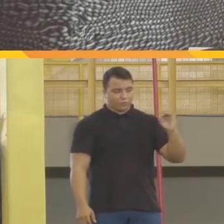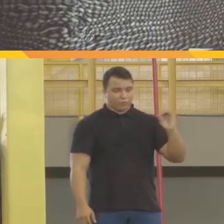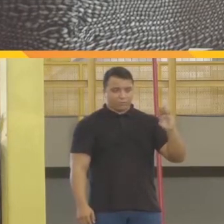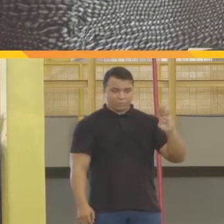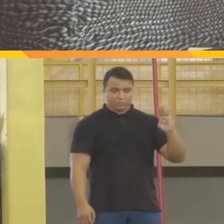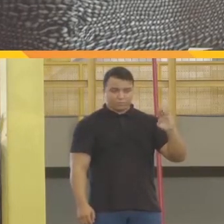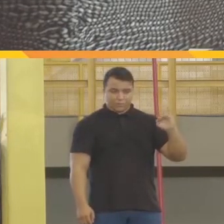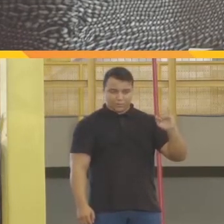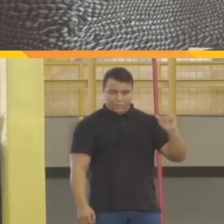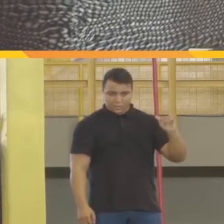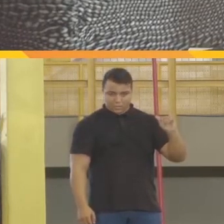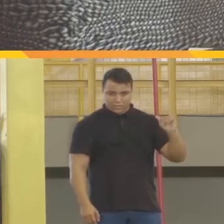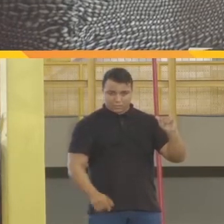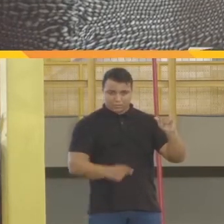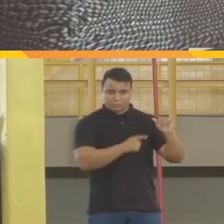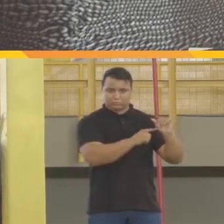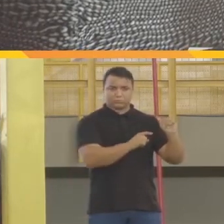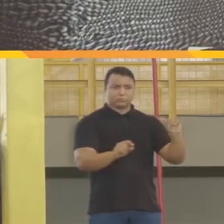expressão? Aporofobia?